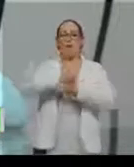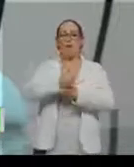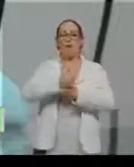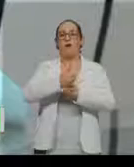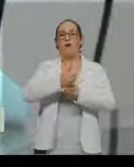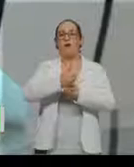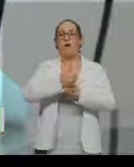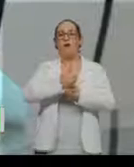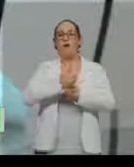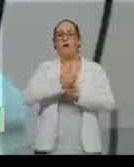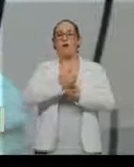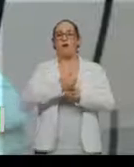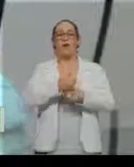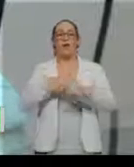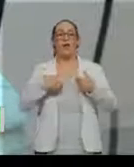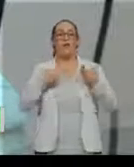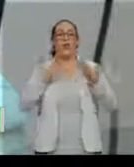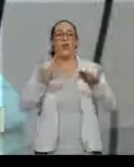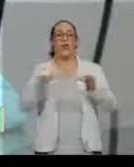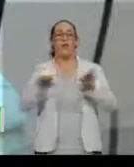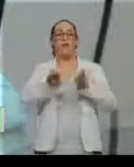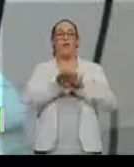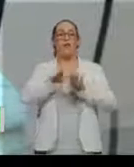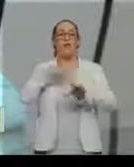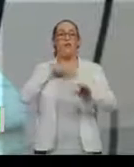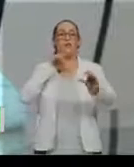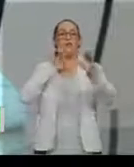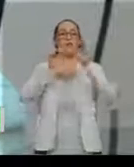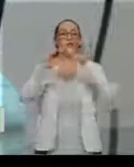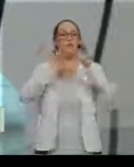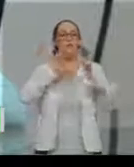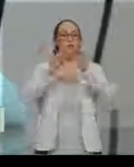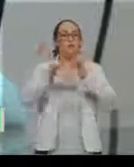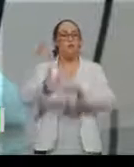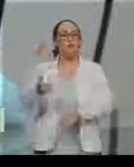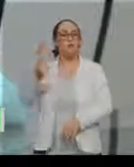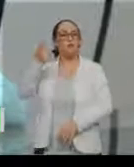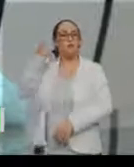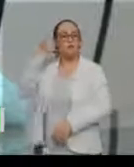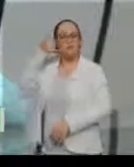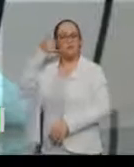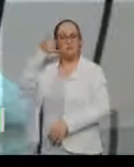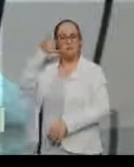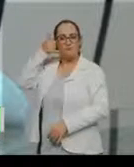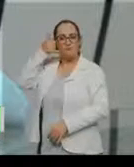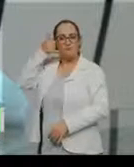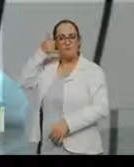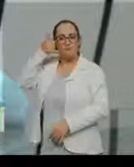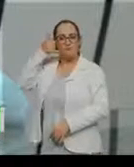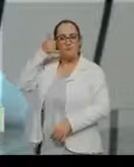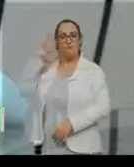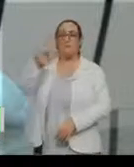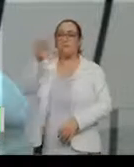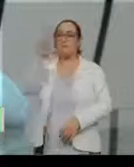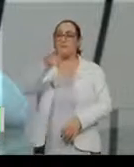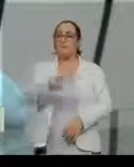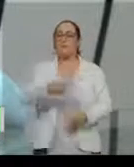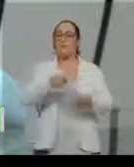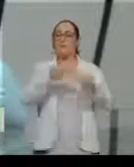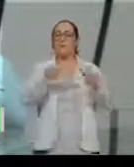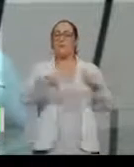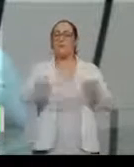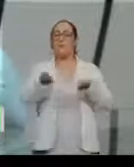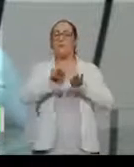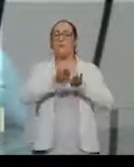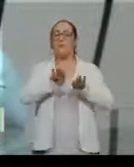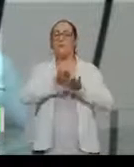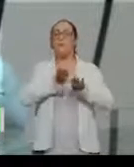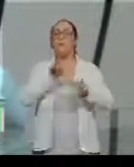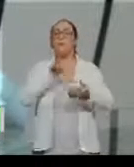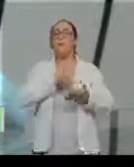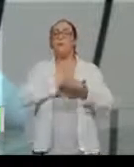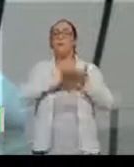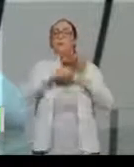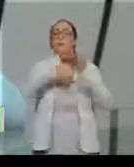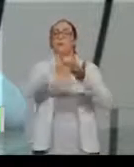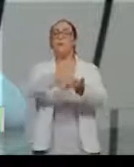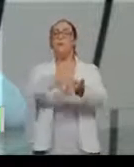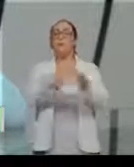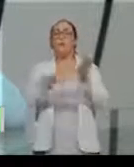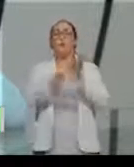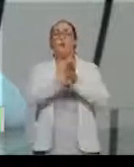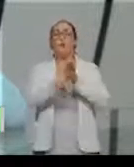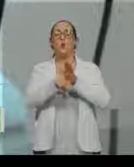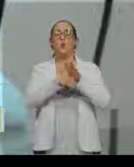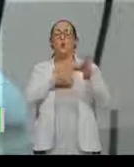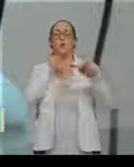meios de comunicação como o telefone. A outra área também, que é a área de transporte, a gente fala aí, né,